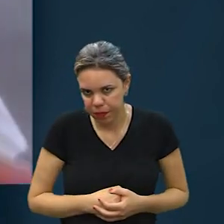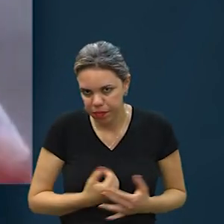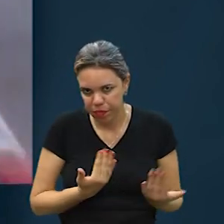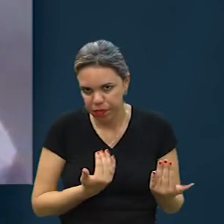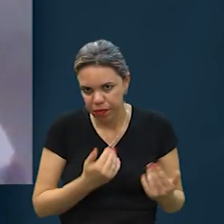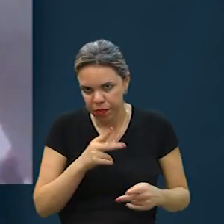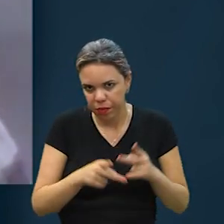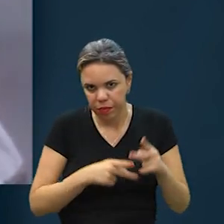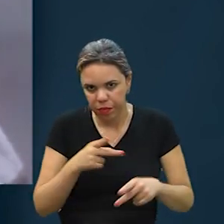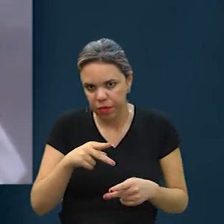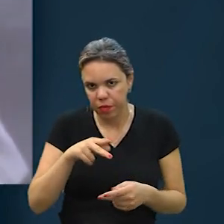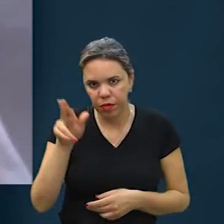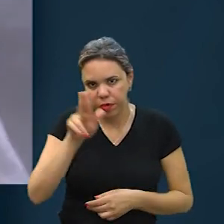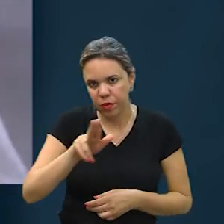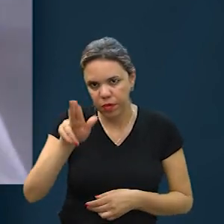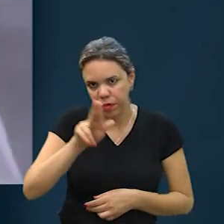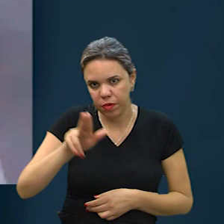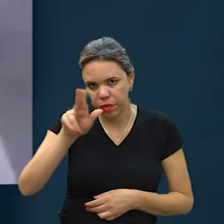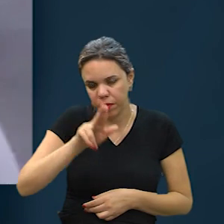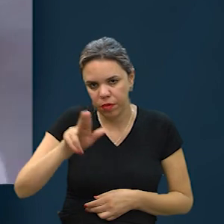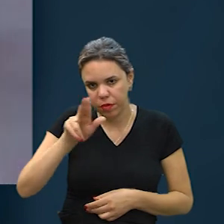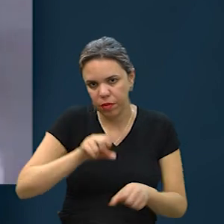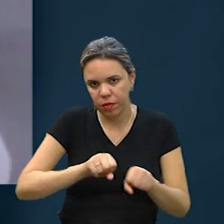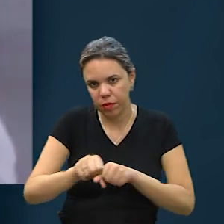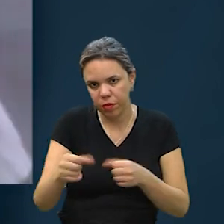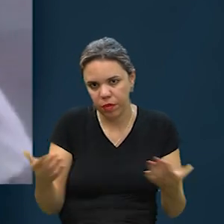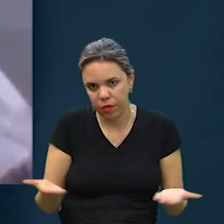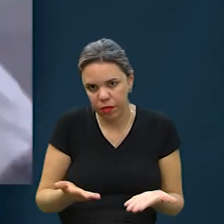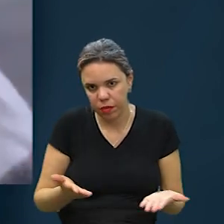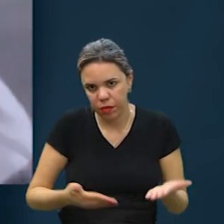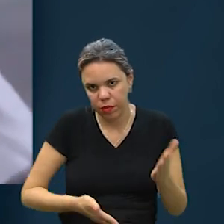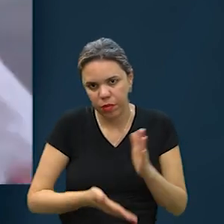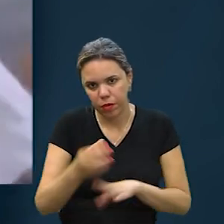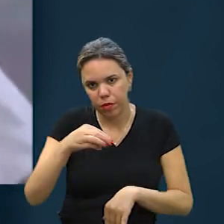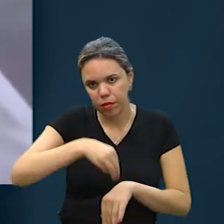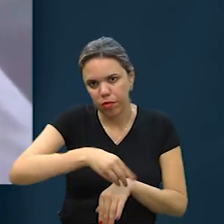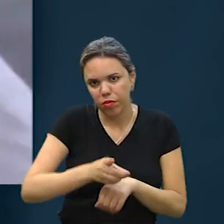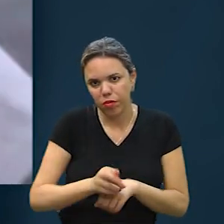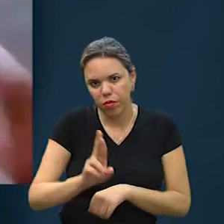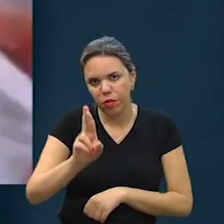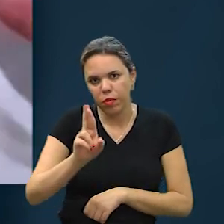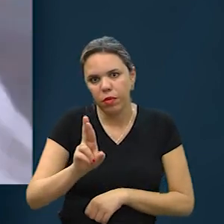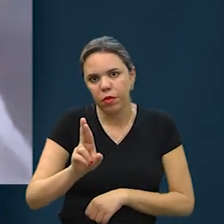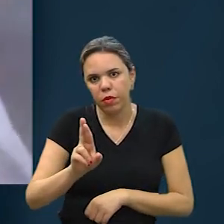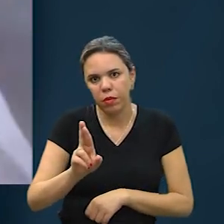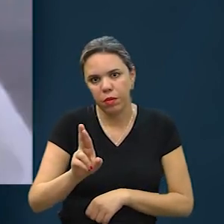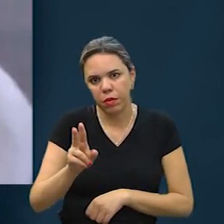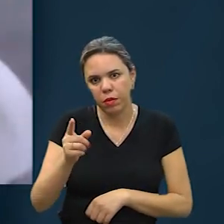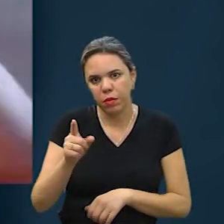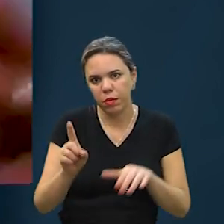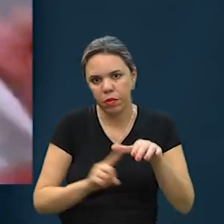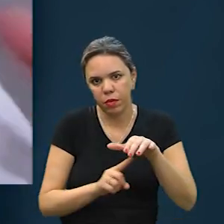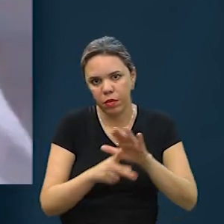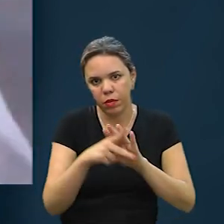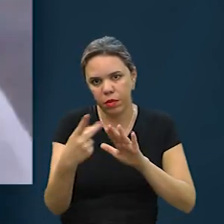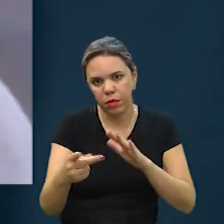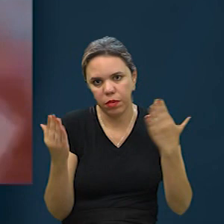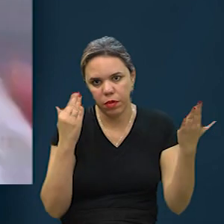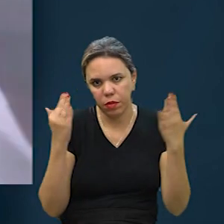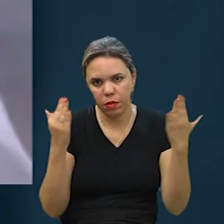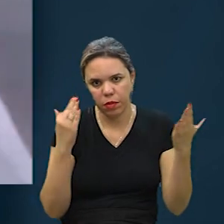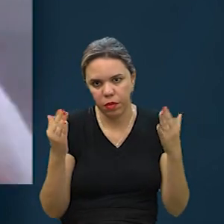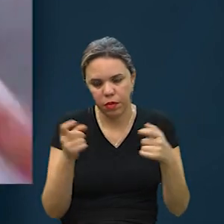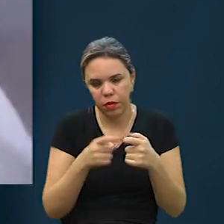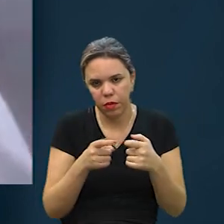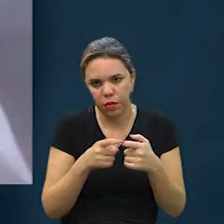Nessa juventude universitária, que está se formando agora, já está indo para mestrado, doutorado, tendo suas clínicas de